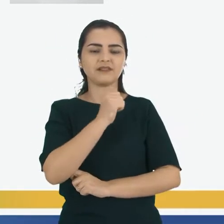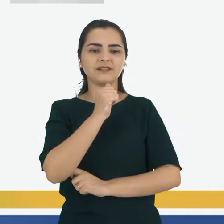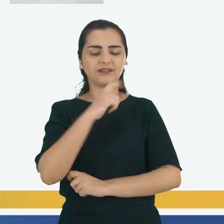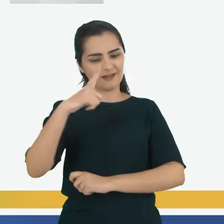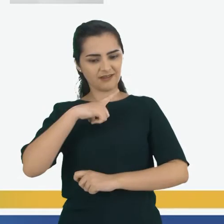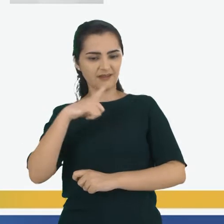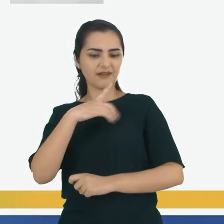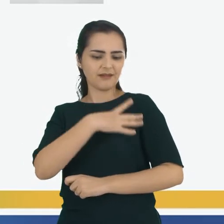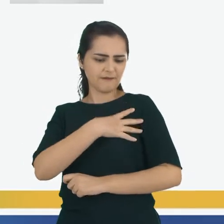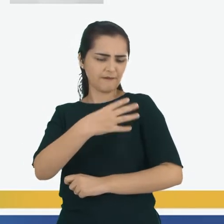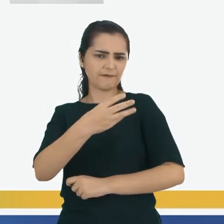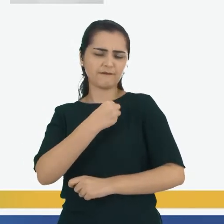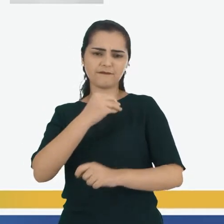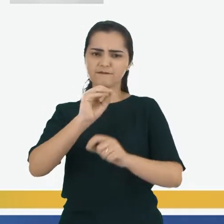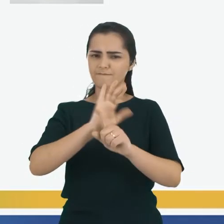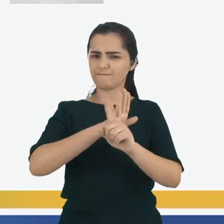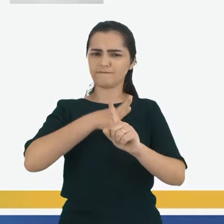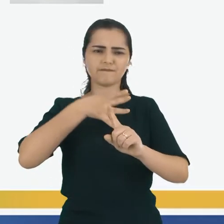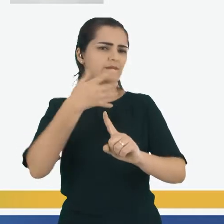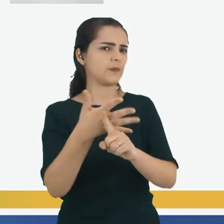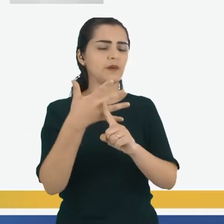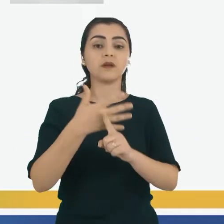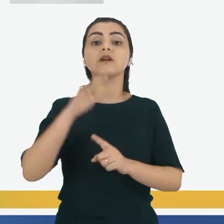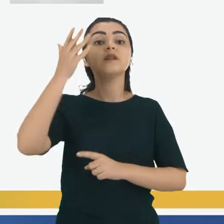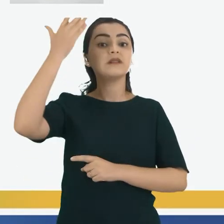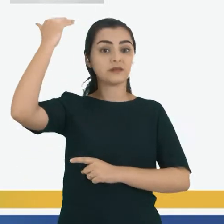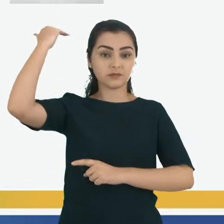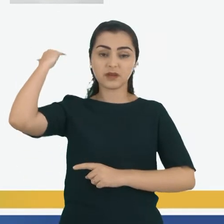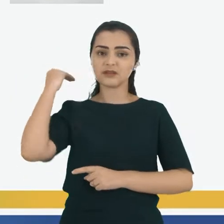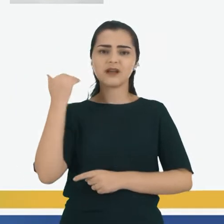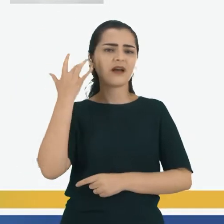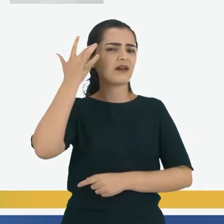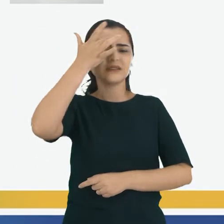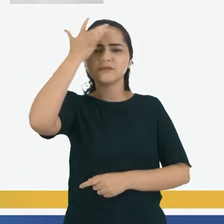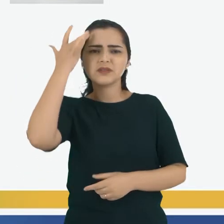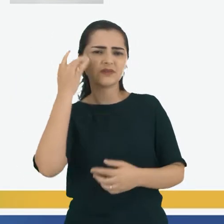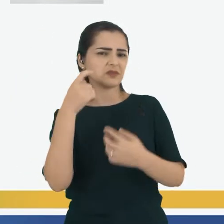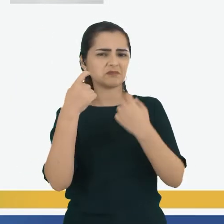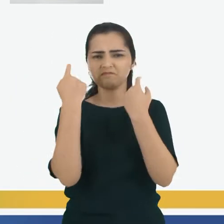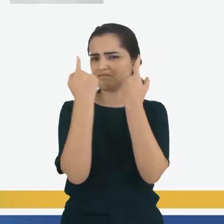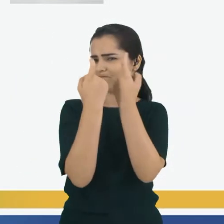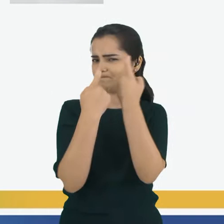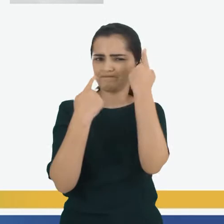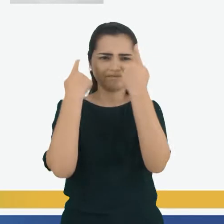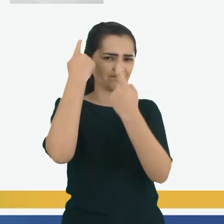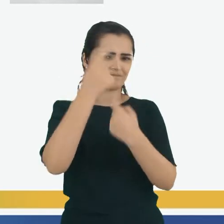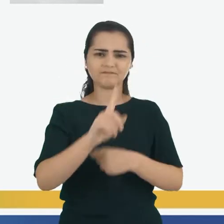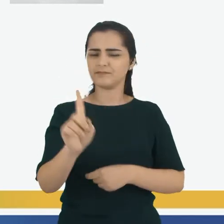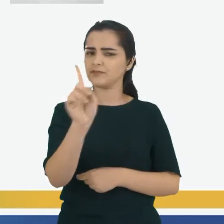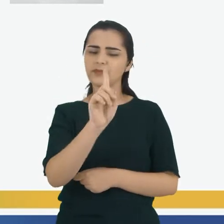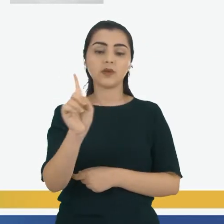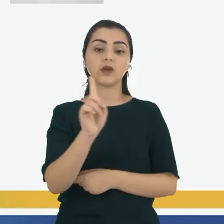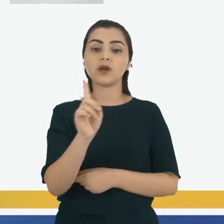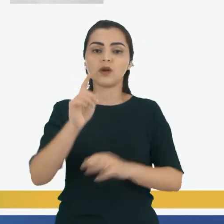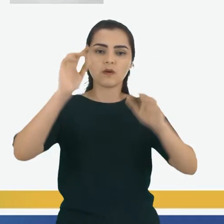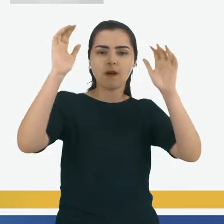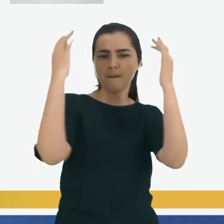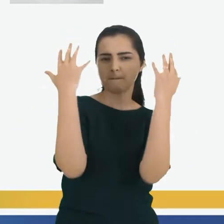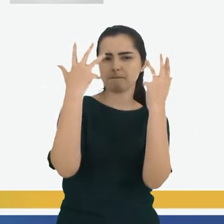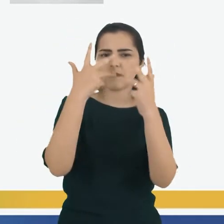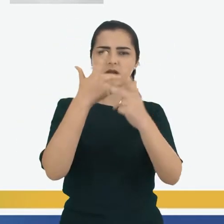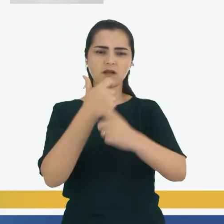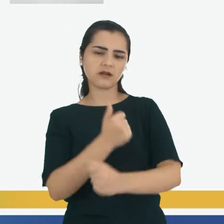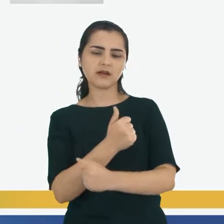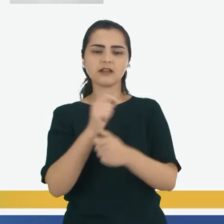a fertilidade. Naquela época, as pessoas não se preocupavam com a beleza. Então, eles não iriam fazer uma